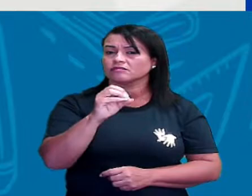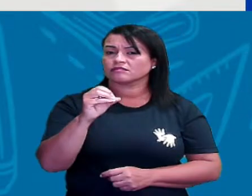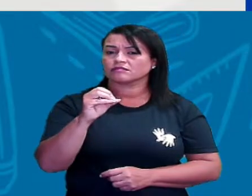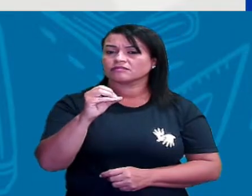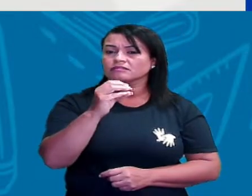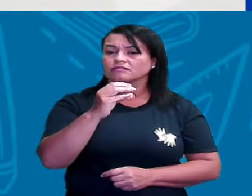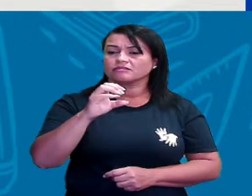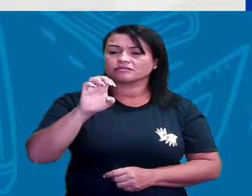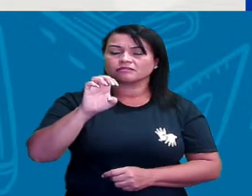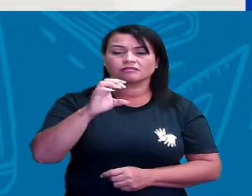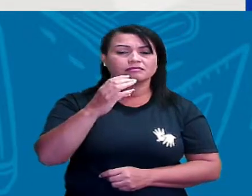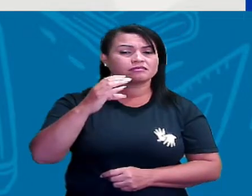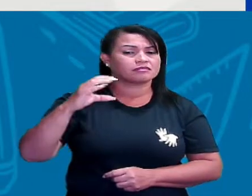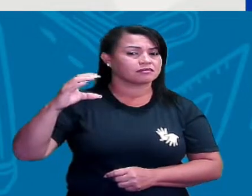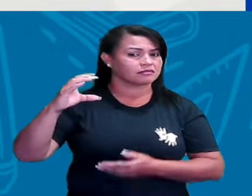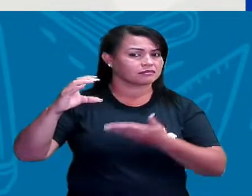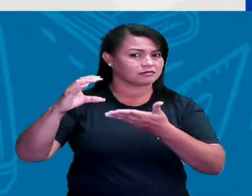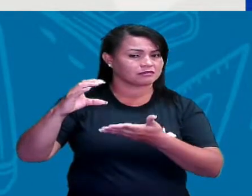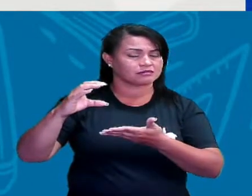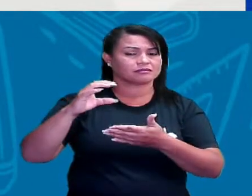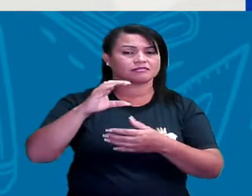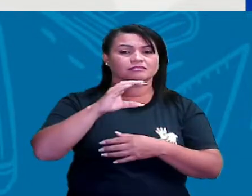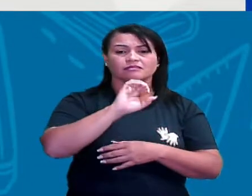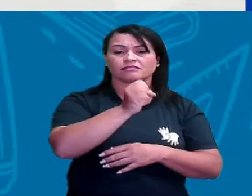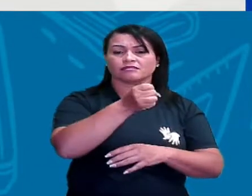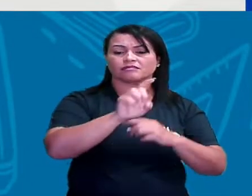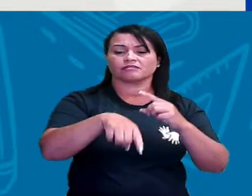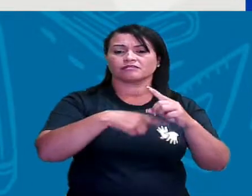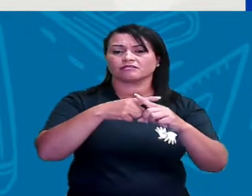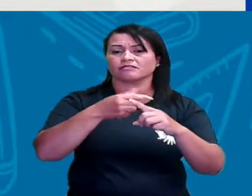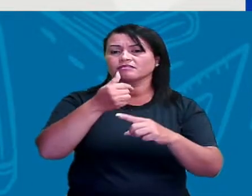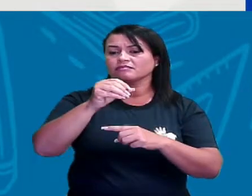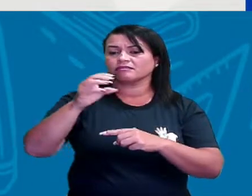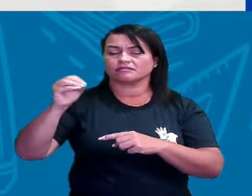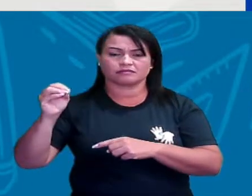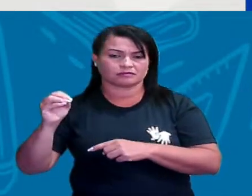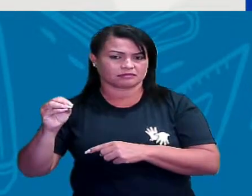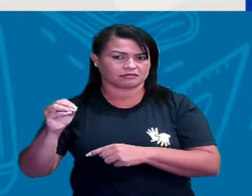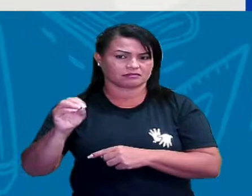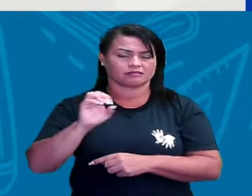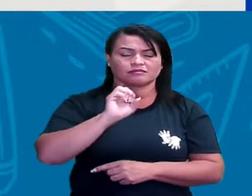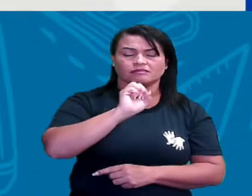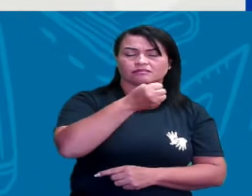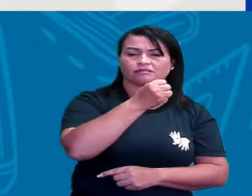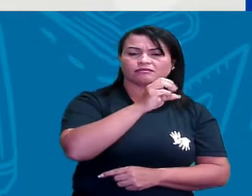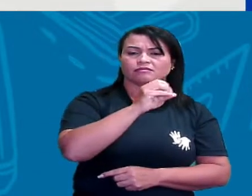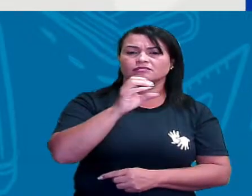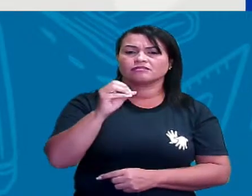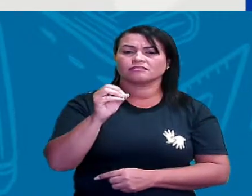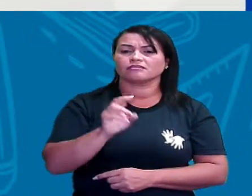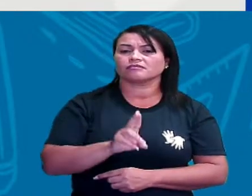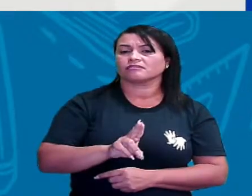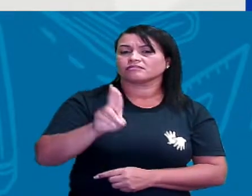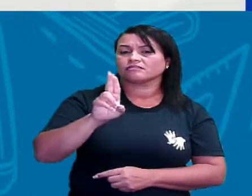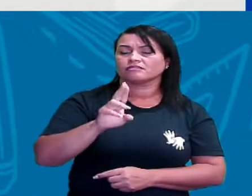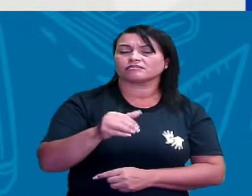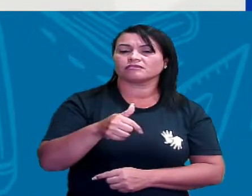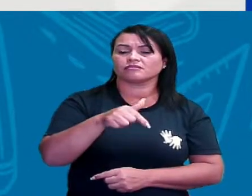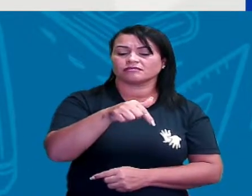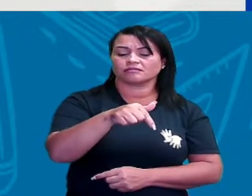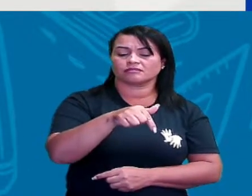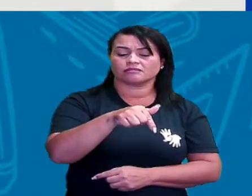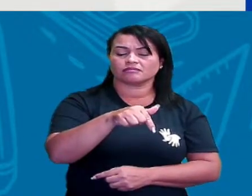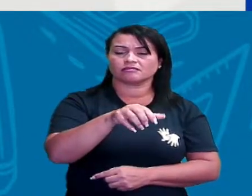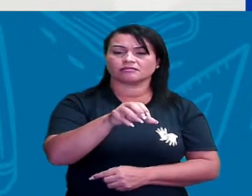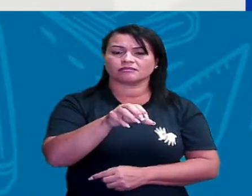é 8 vezes quem? 100. Tá? Ou seja, 800 unidades, tá? 7 dezenas.